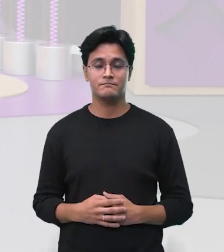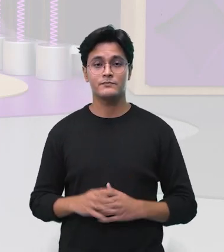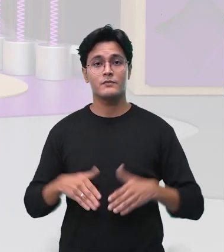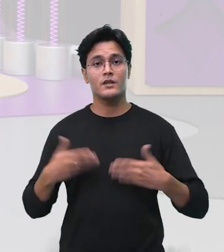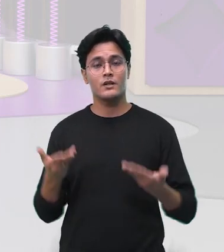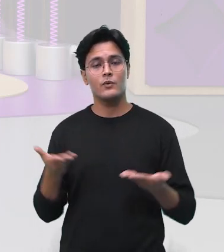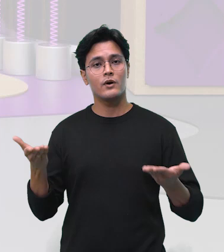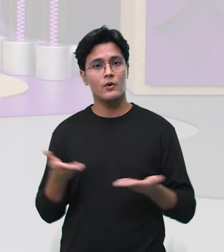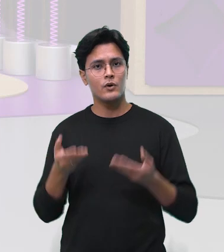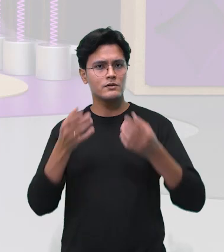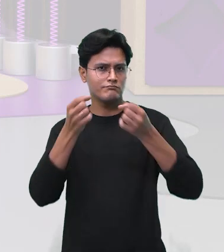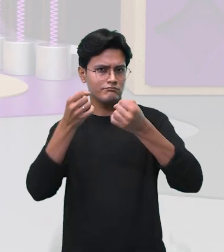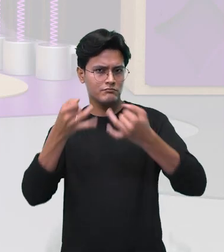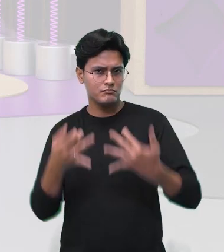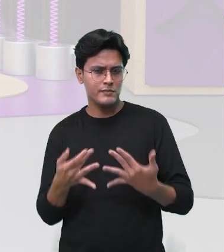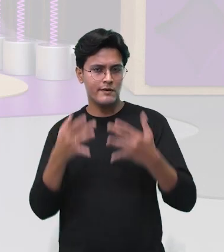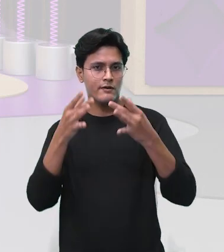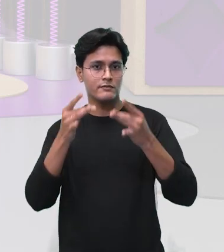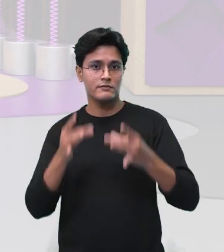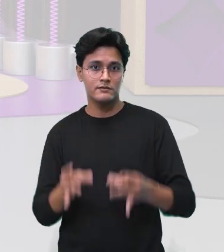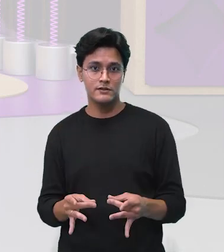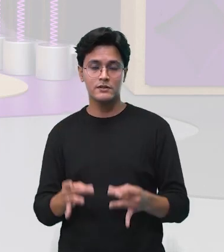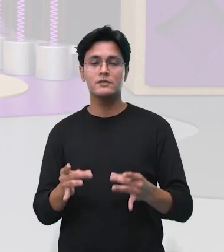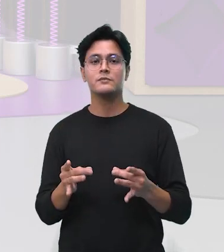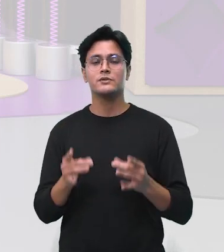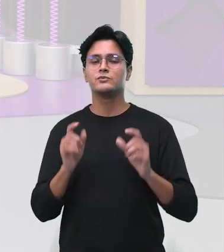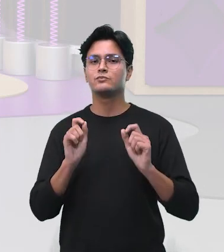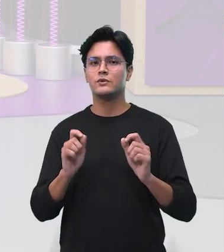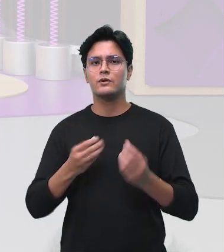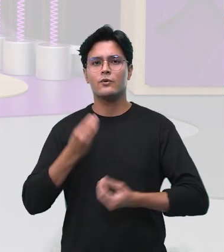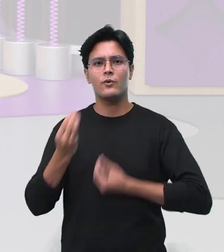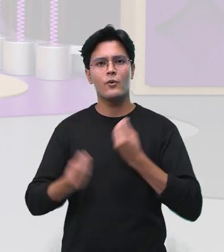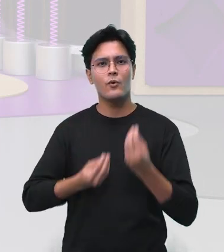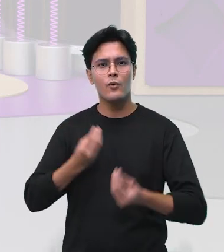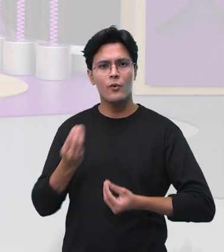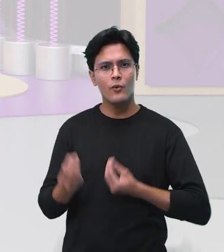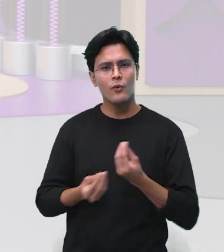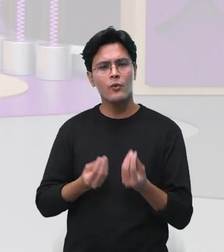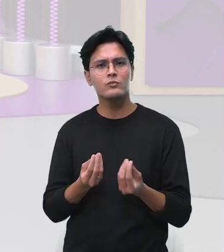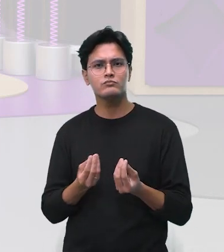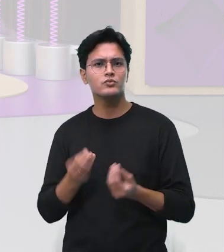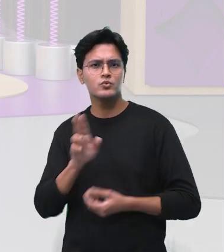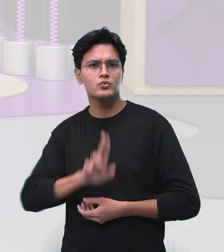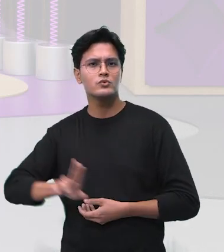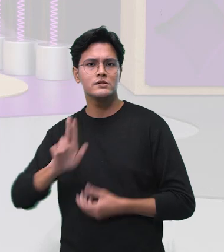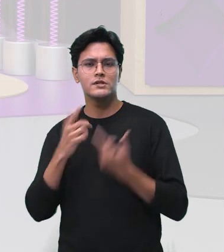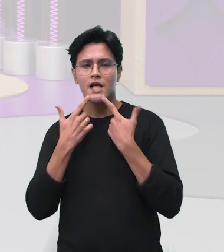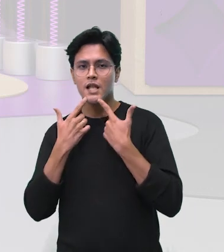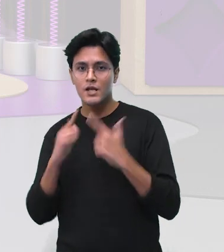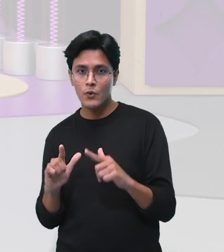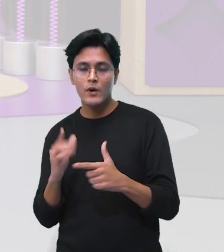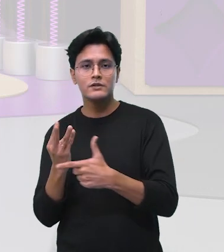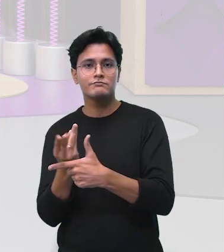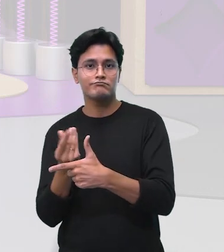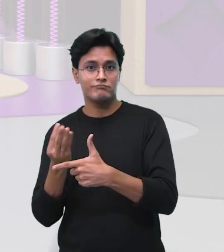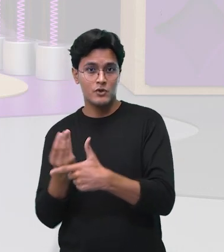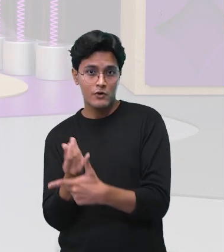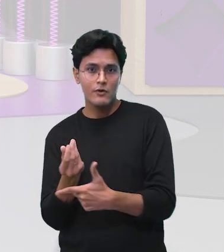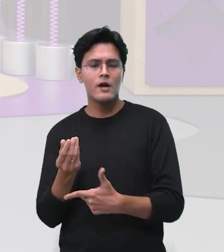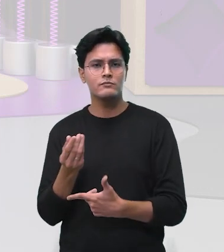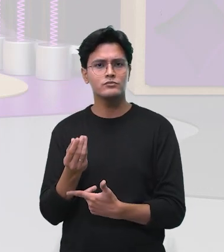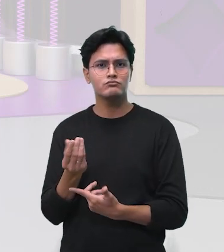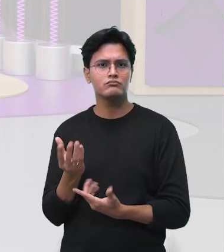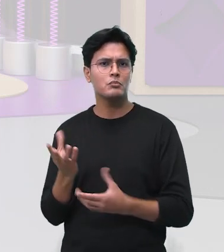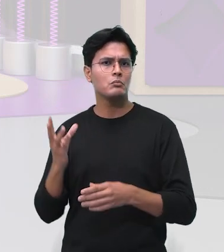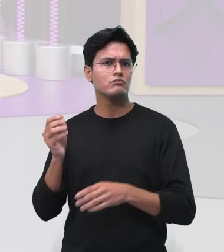explicando detalhadamente como que existe, tá? E como usar a linguagem algébrica no nosso dia a dia